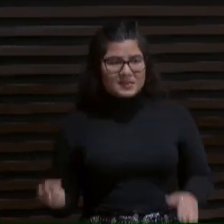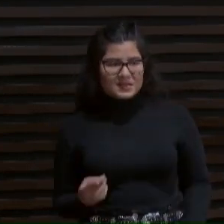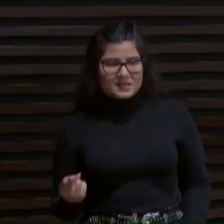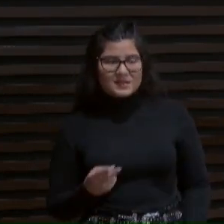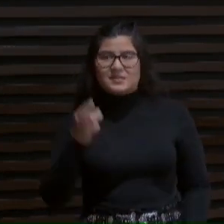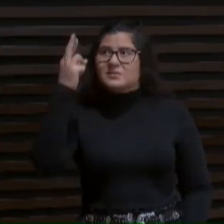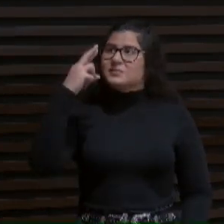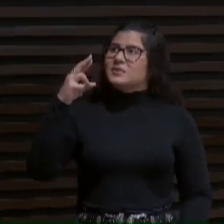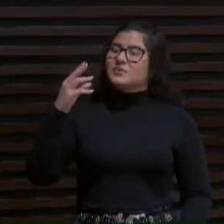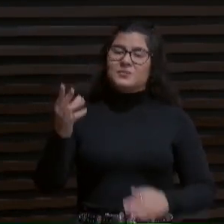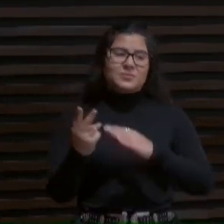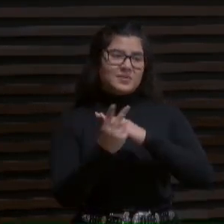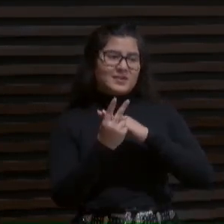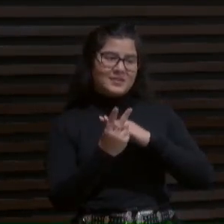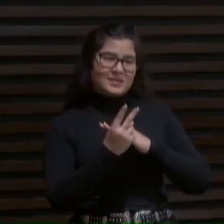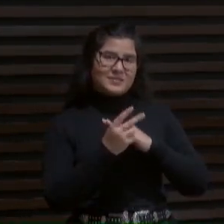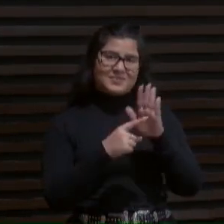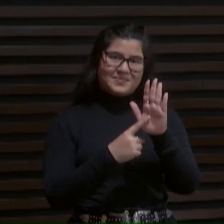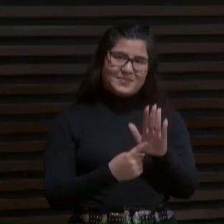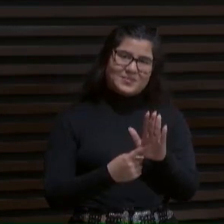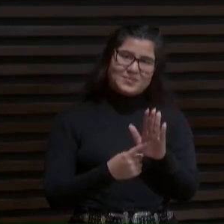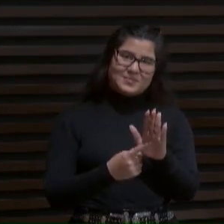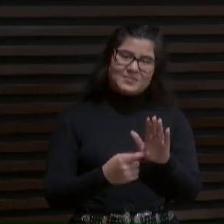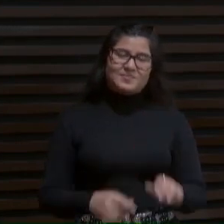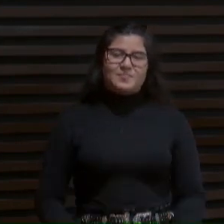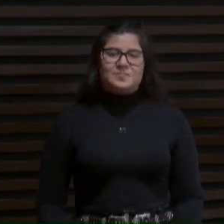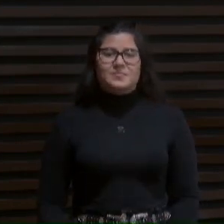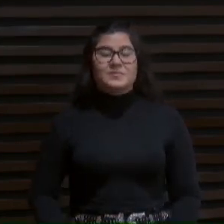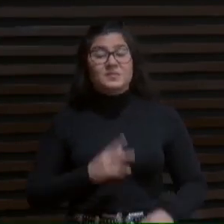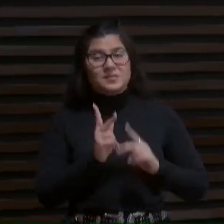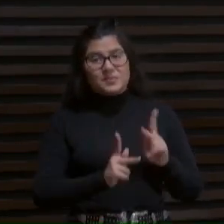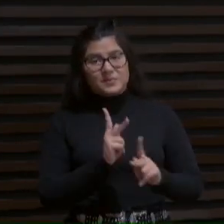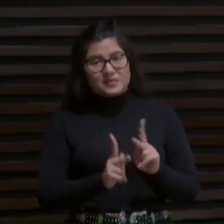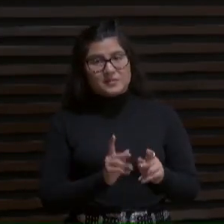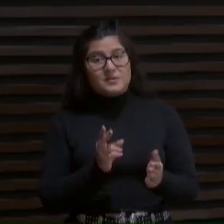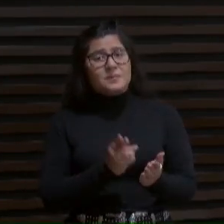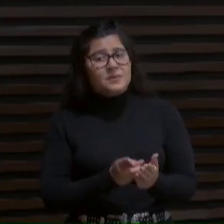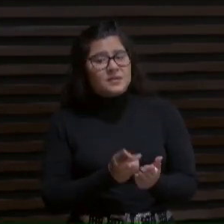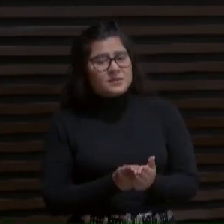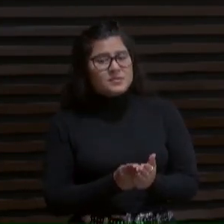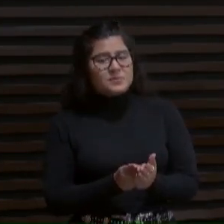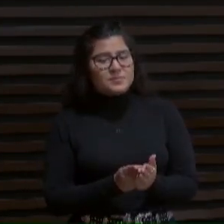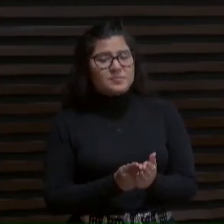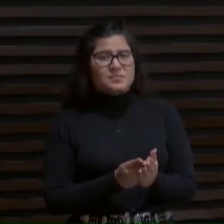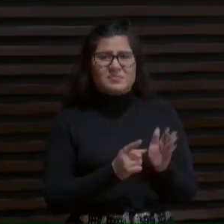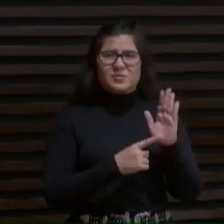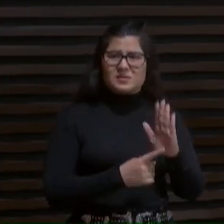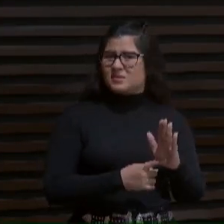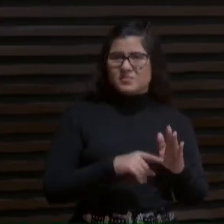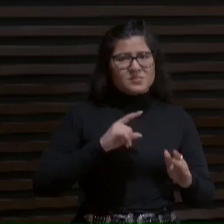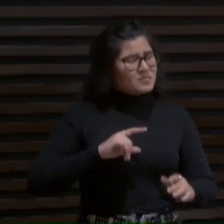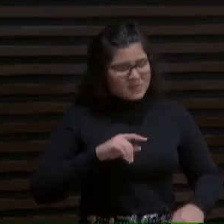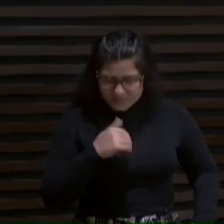seu cuidado, e um sinal do seu cuidado com relação àquele povo, que mesmo se provando indigno,